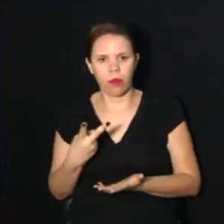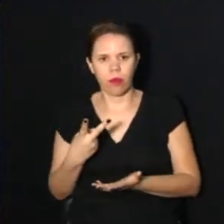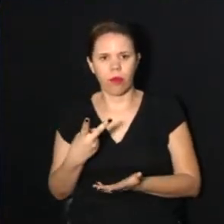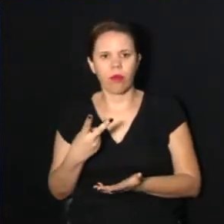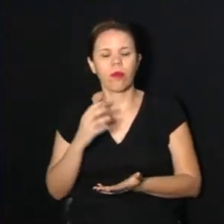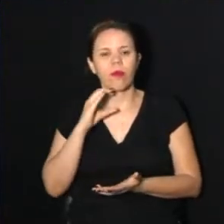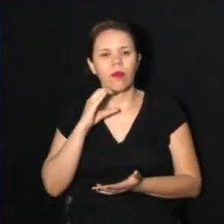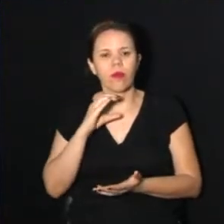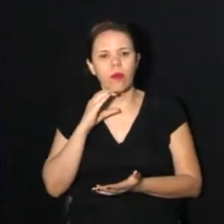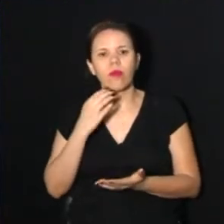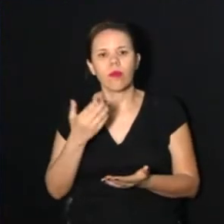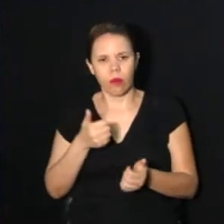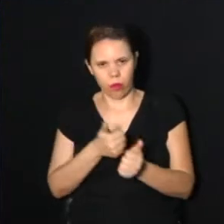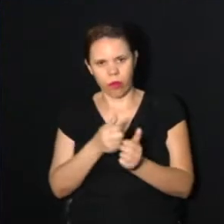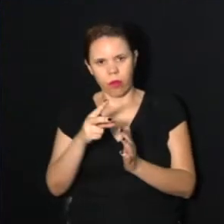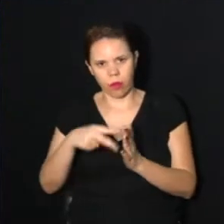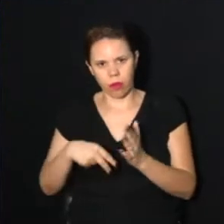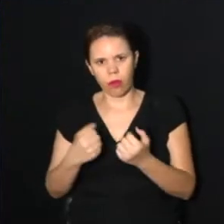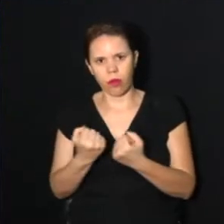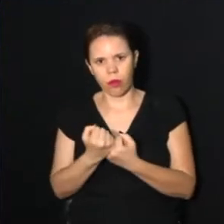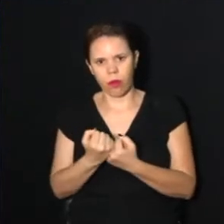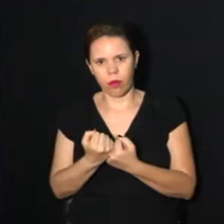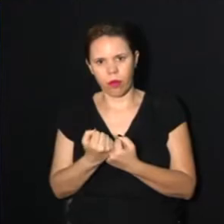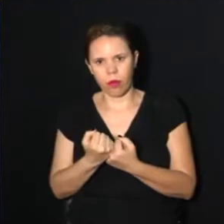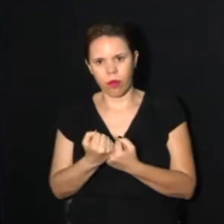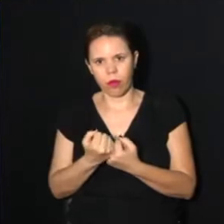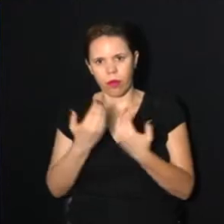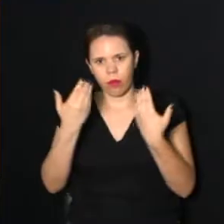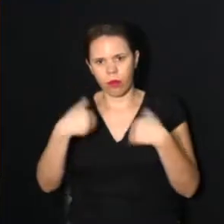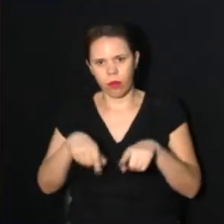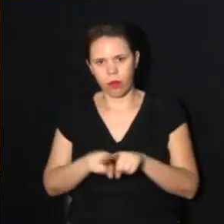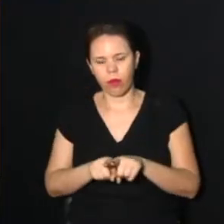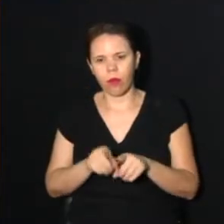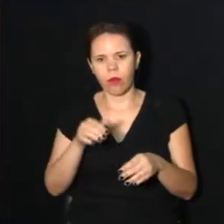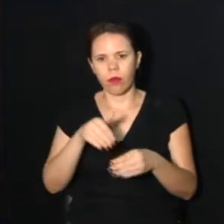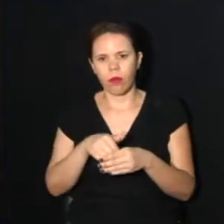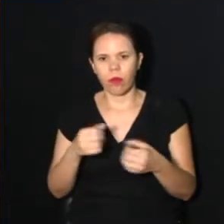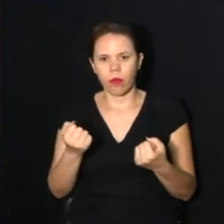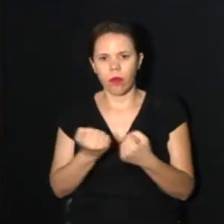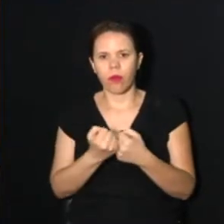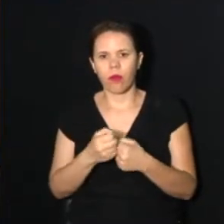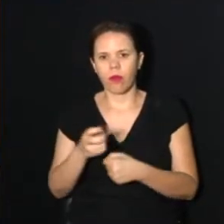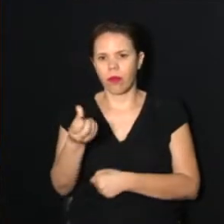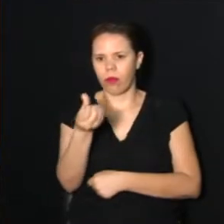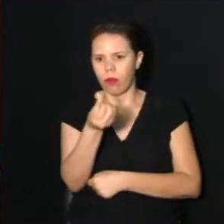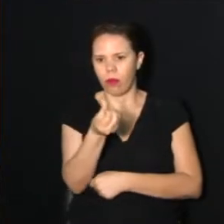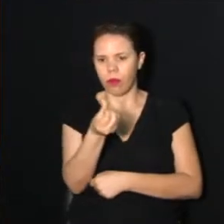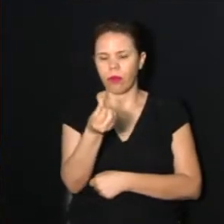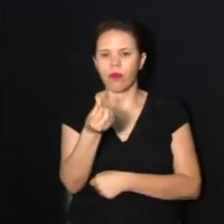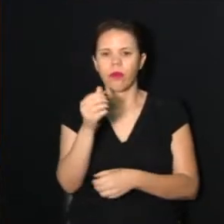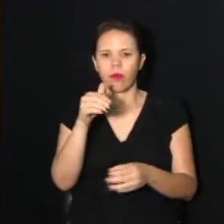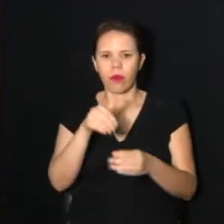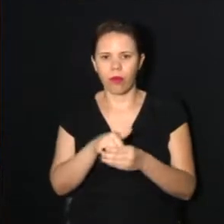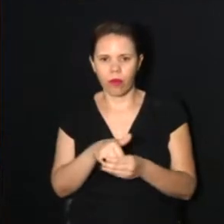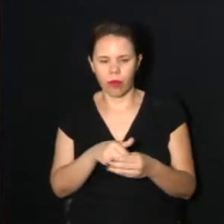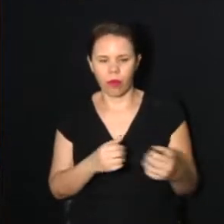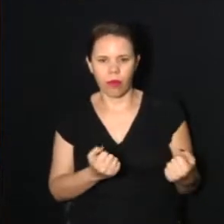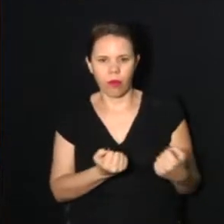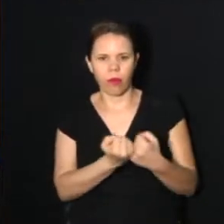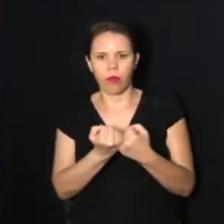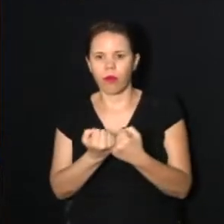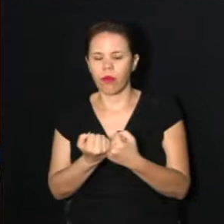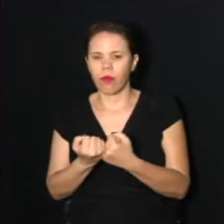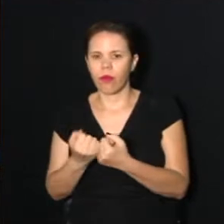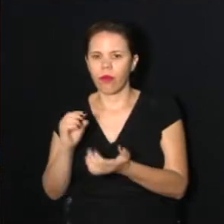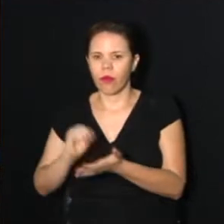PT. Eu acompanho o relator. Na qualidade de membro da comissão, também voto favorável, com 6 votos favoráveis e com a